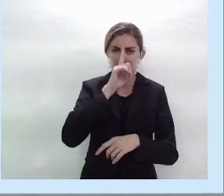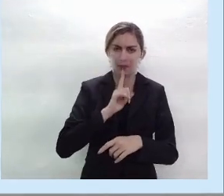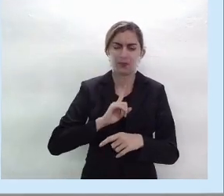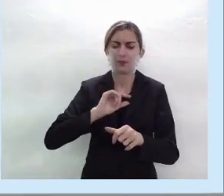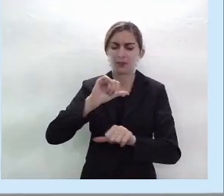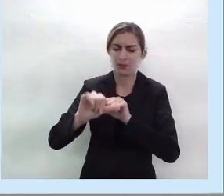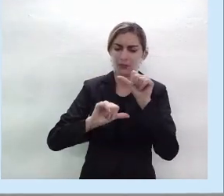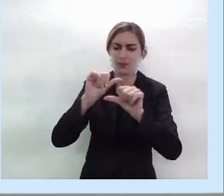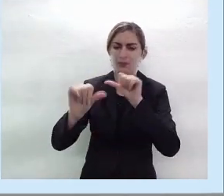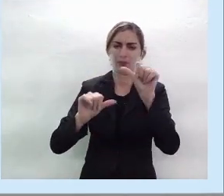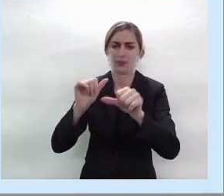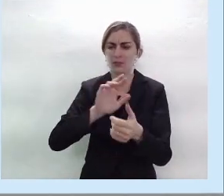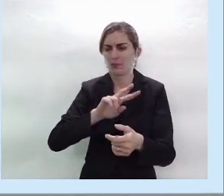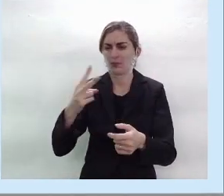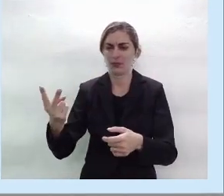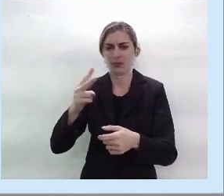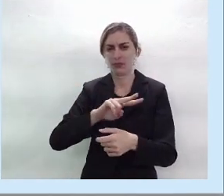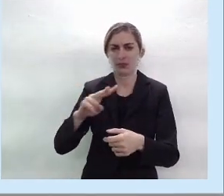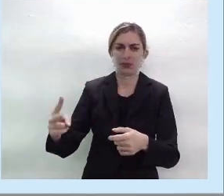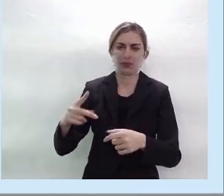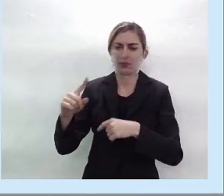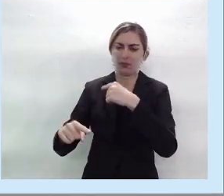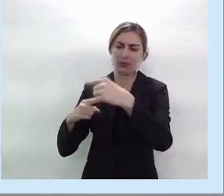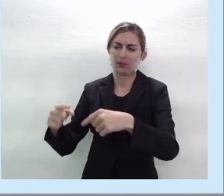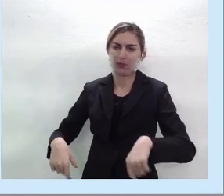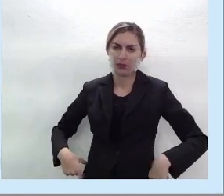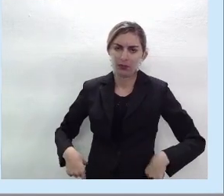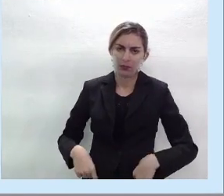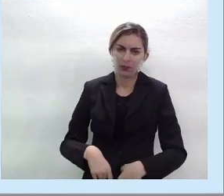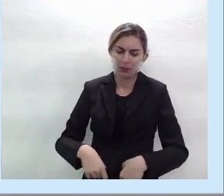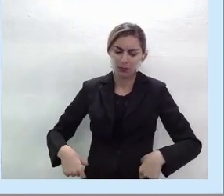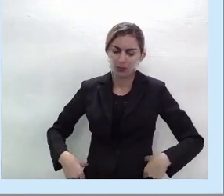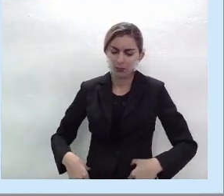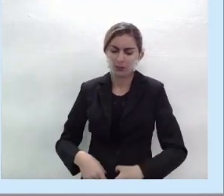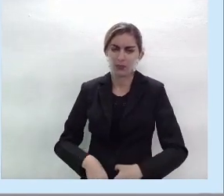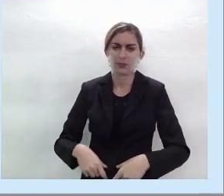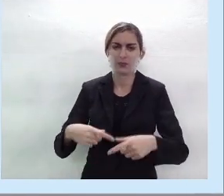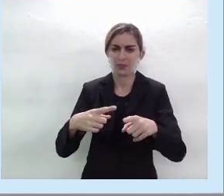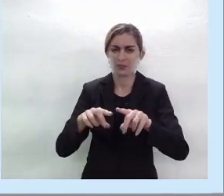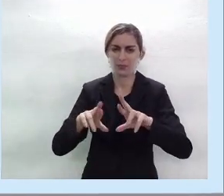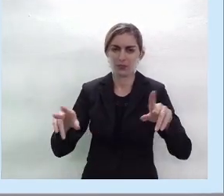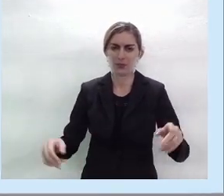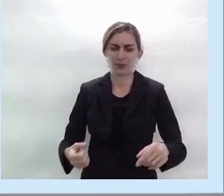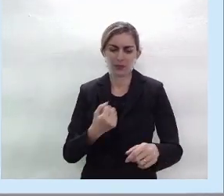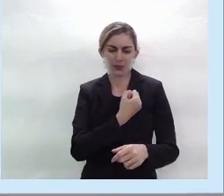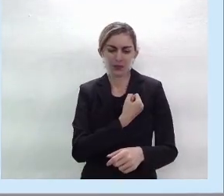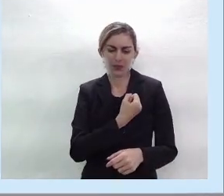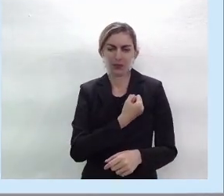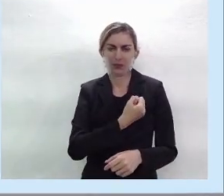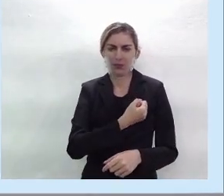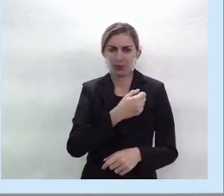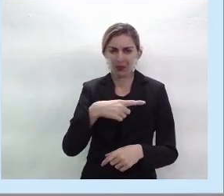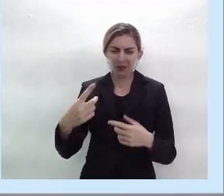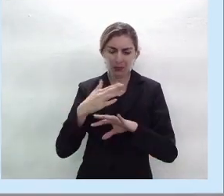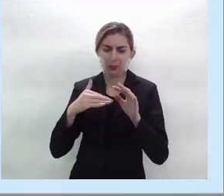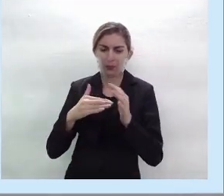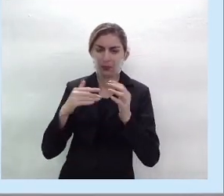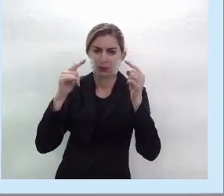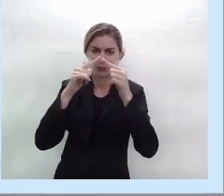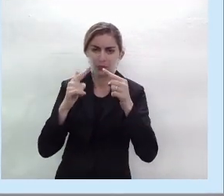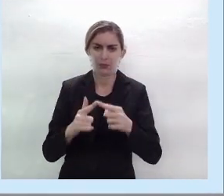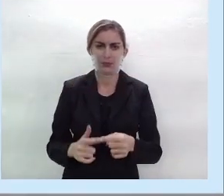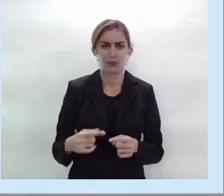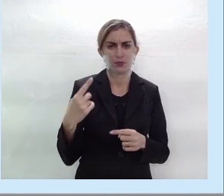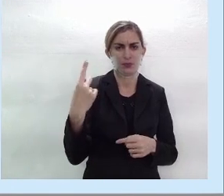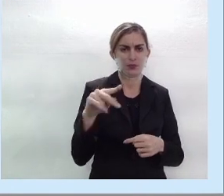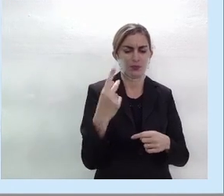com amarelo, depois vai intercalando com a próxima faixa e também recebendo os graus nessa faixa. Tudo isso